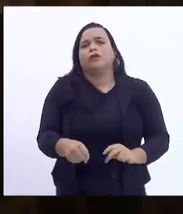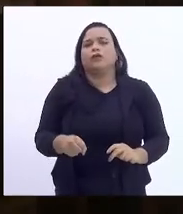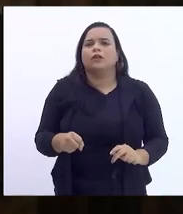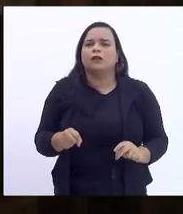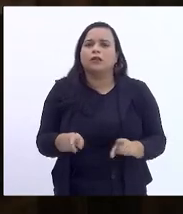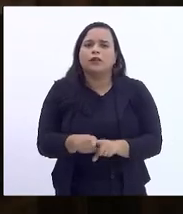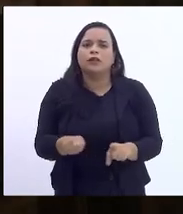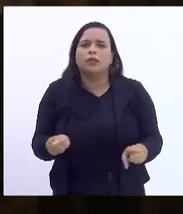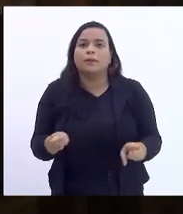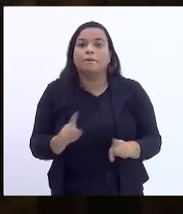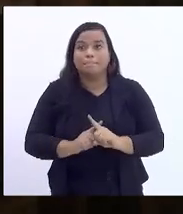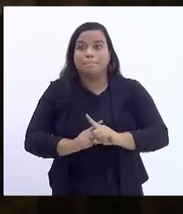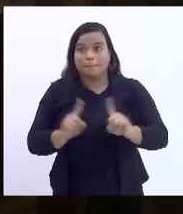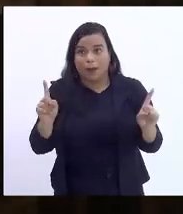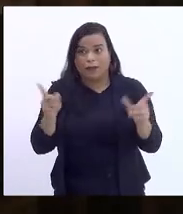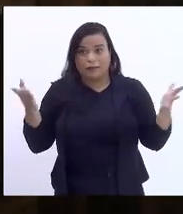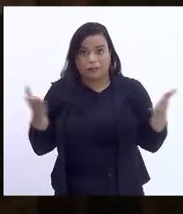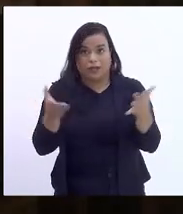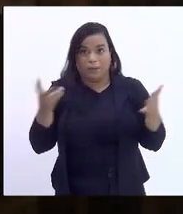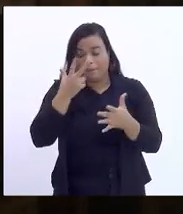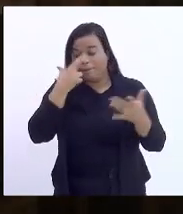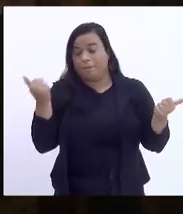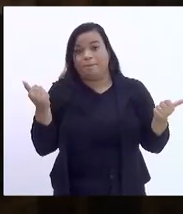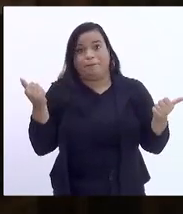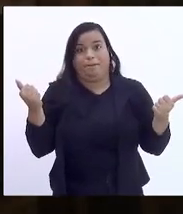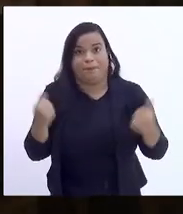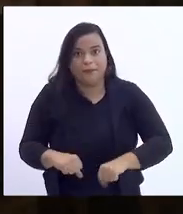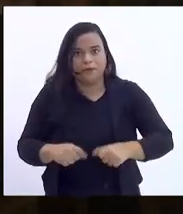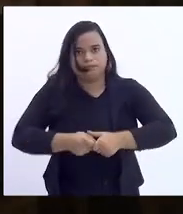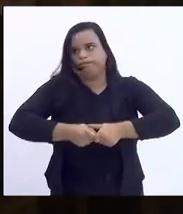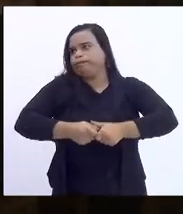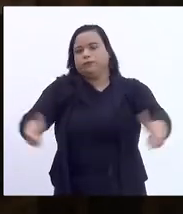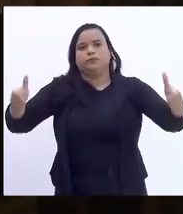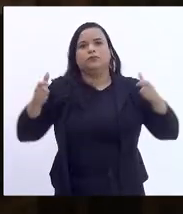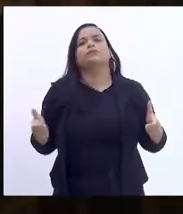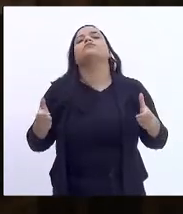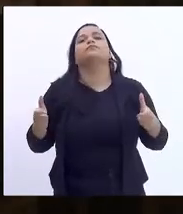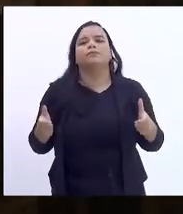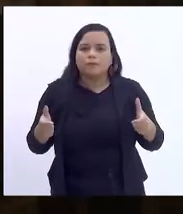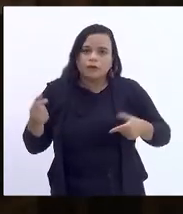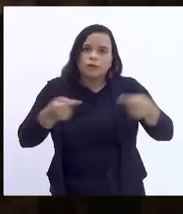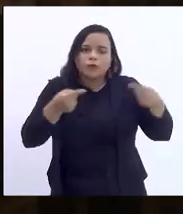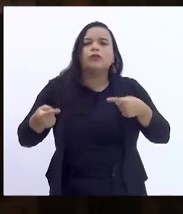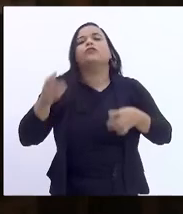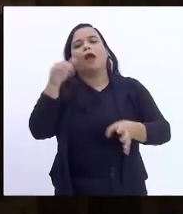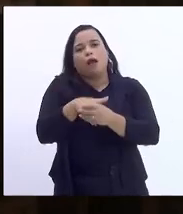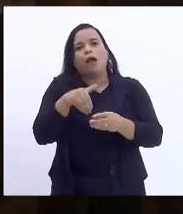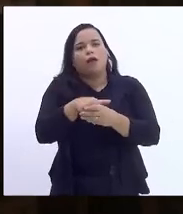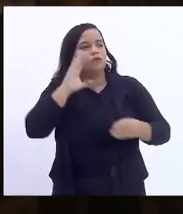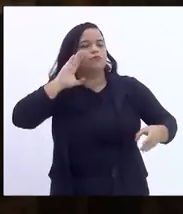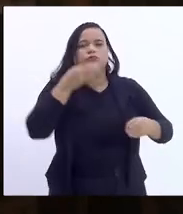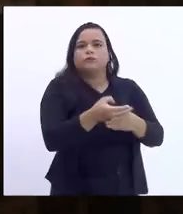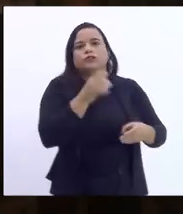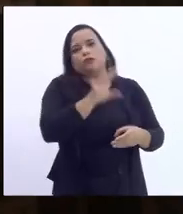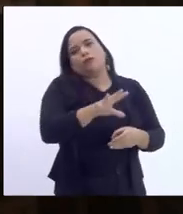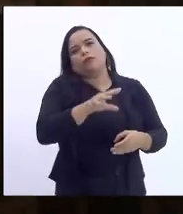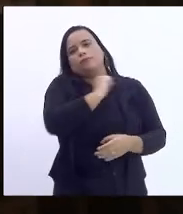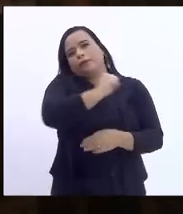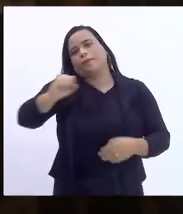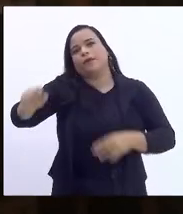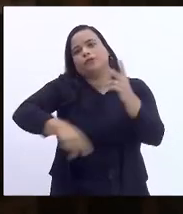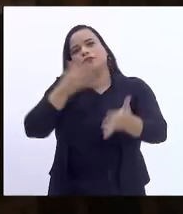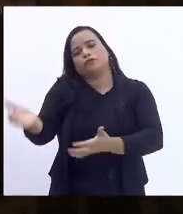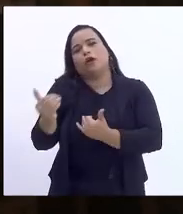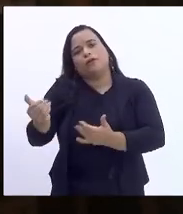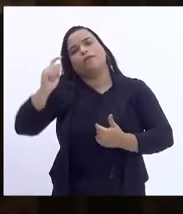que nós temos não existisse o as aqui mas eles re-significar esses massacres fazendo política eleitoreira era com o massacre da